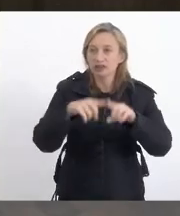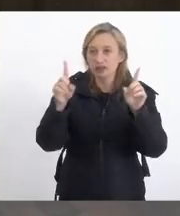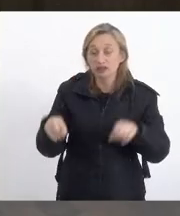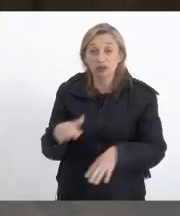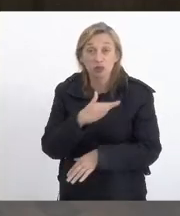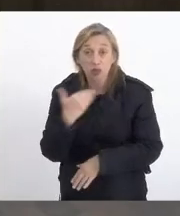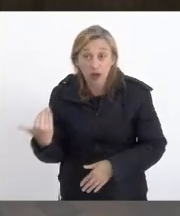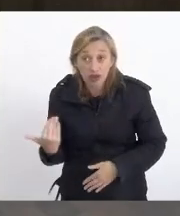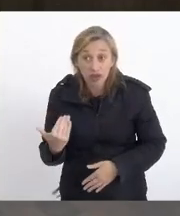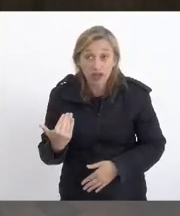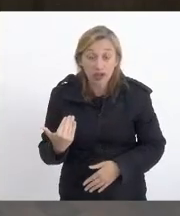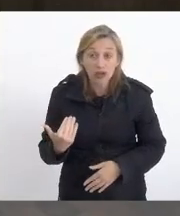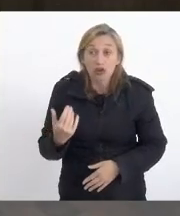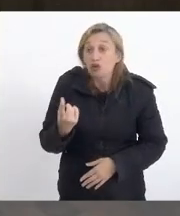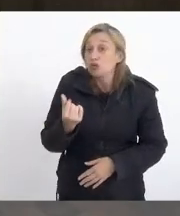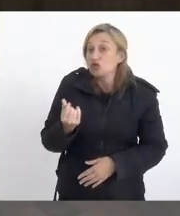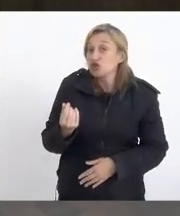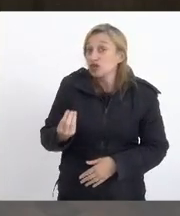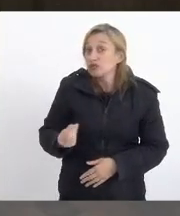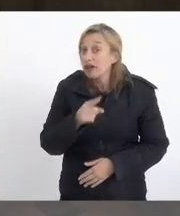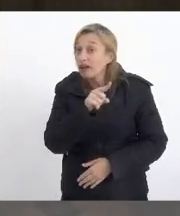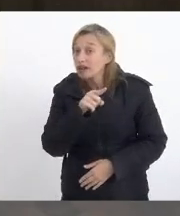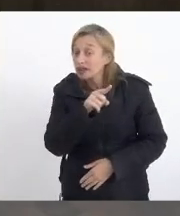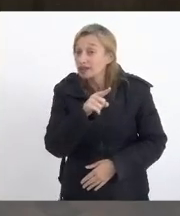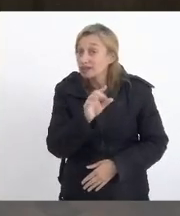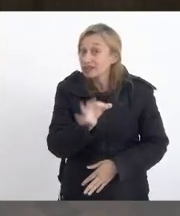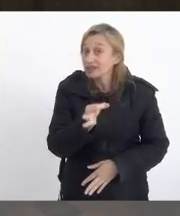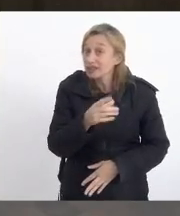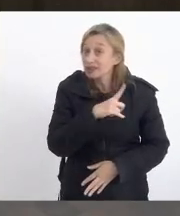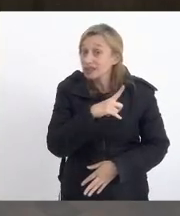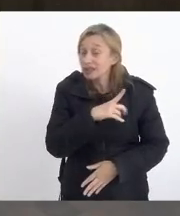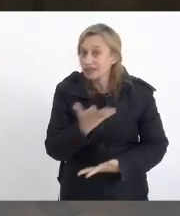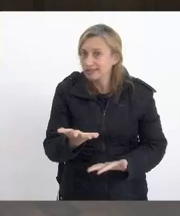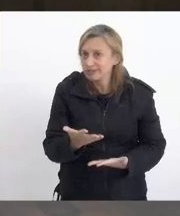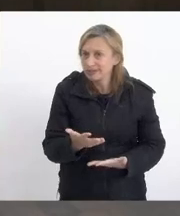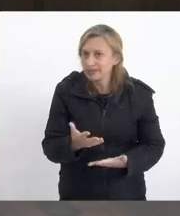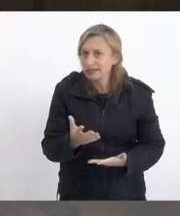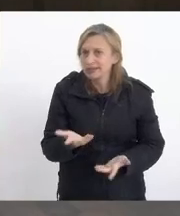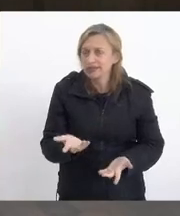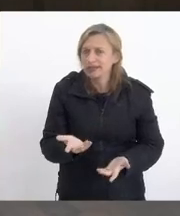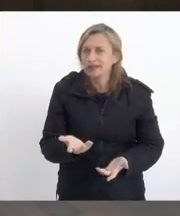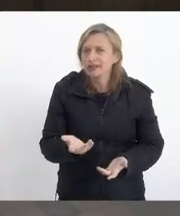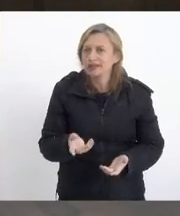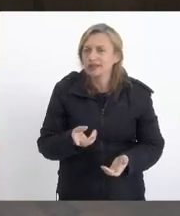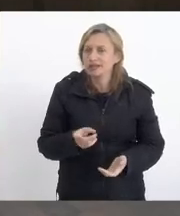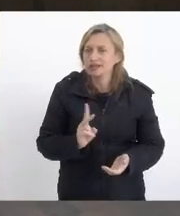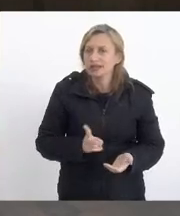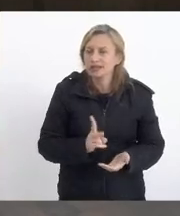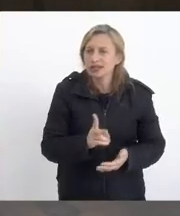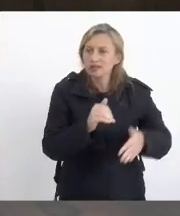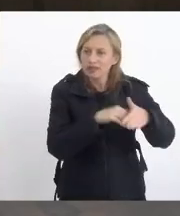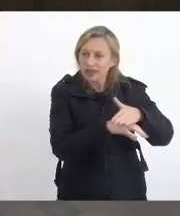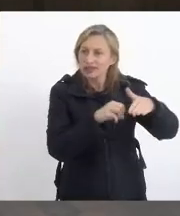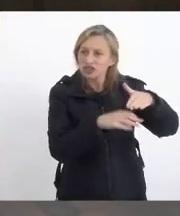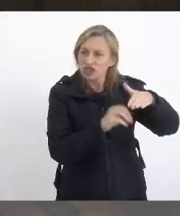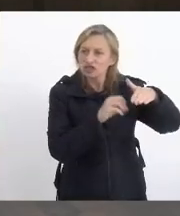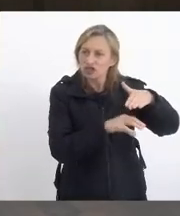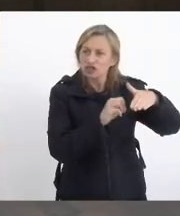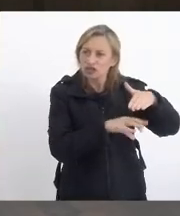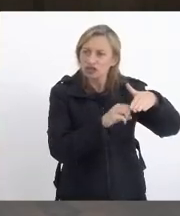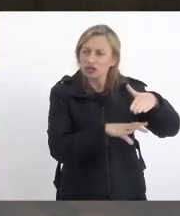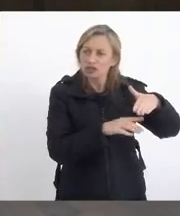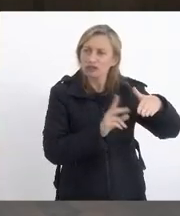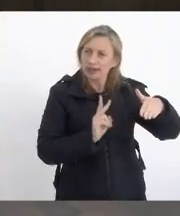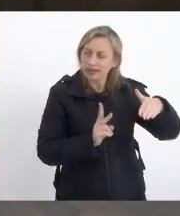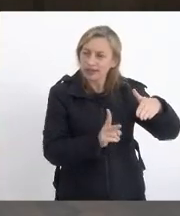morrer, o dinheiro está ali, então o dinheiro está garantido, é um fluxo eterno que vai ter, que ele não vai deixar de pagar quando passar